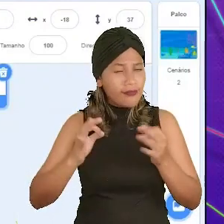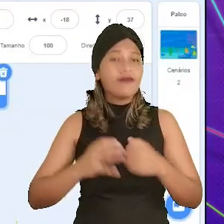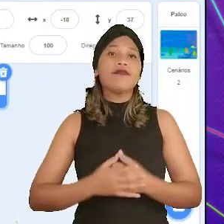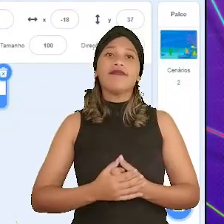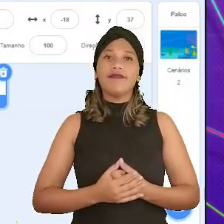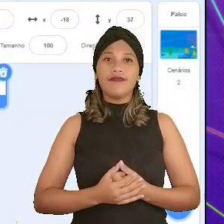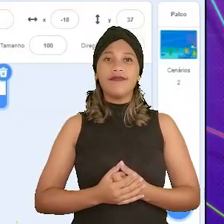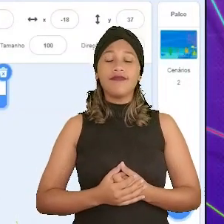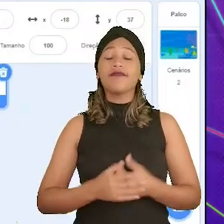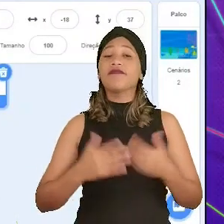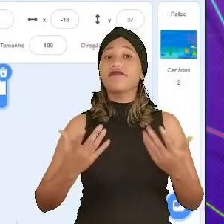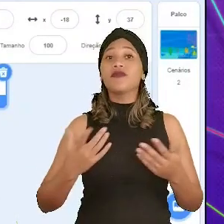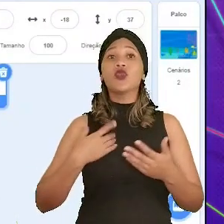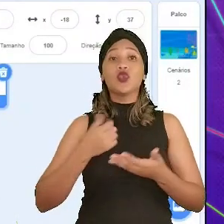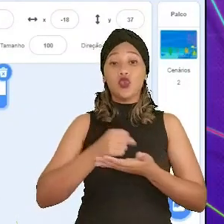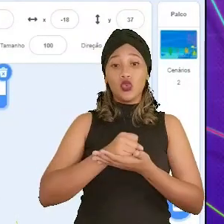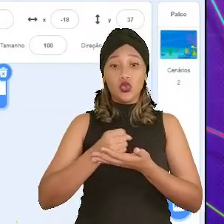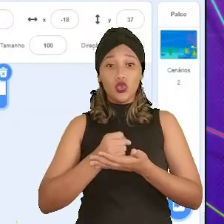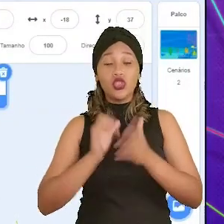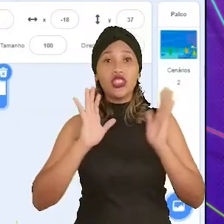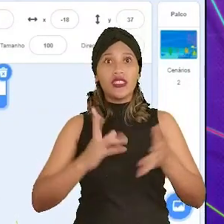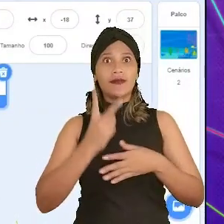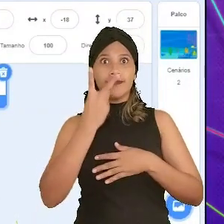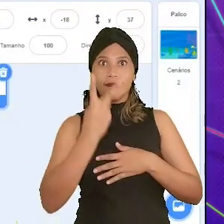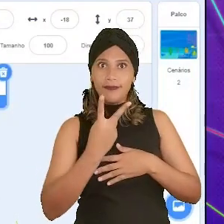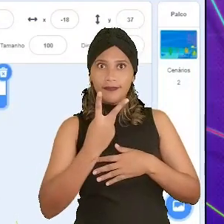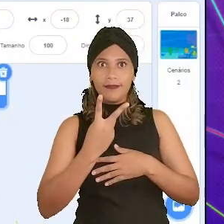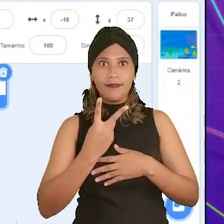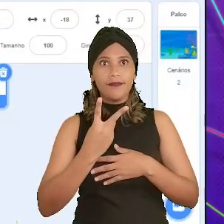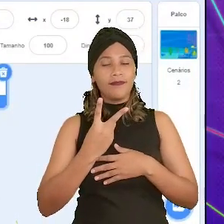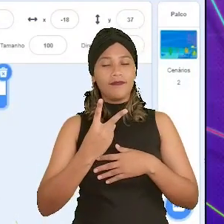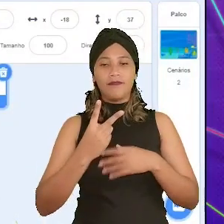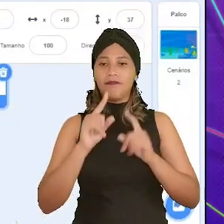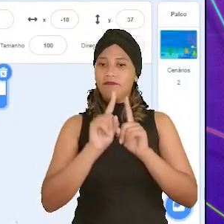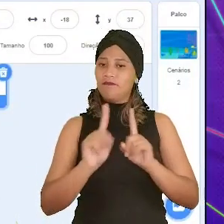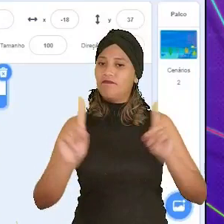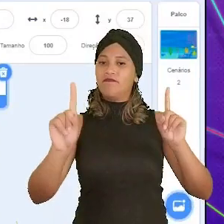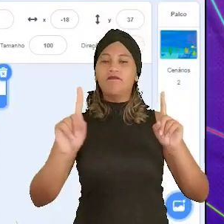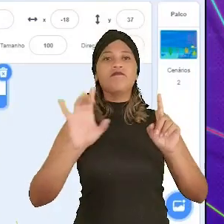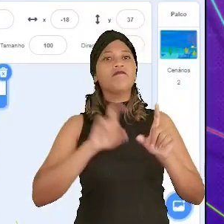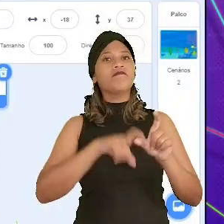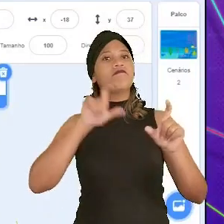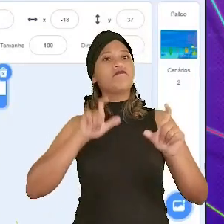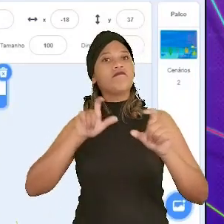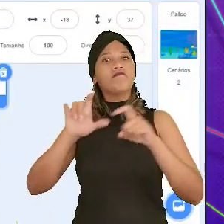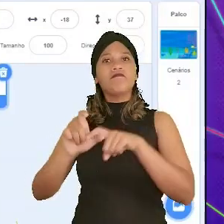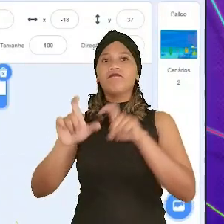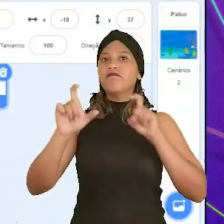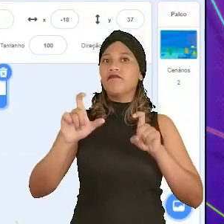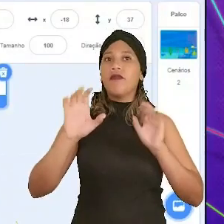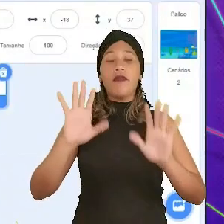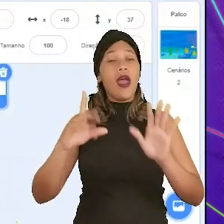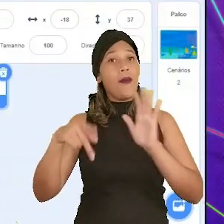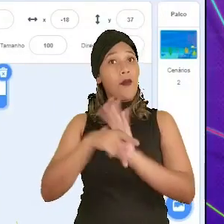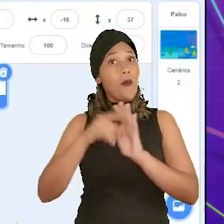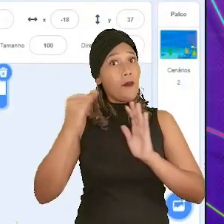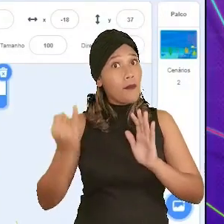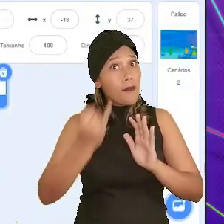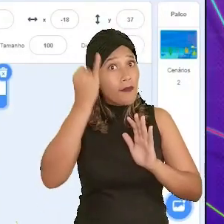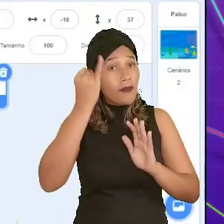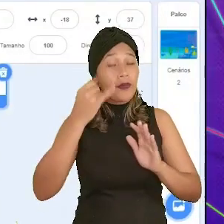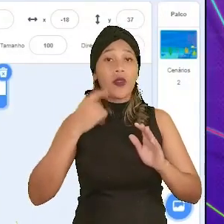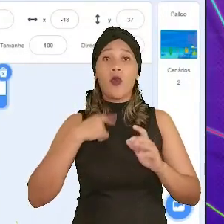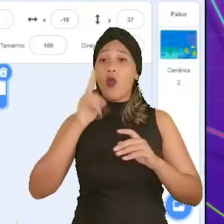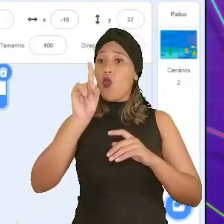anteriormente. Agora, o nosso jogo já tem dois atores que funcionam independente um do outro, mas nos jogos é muito importante